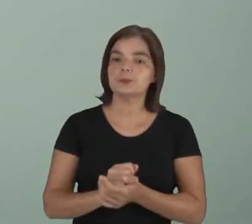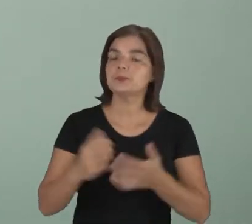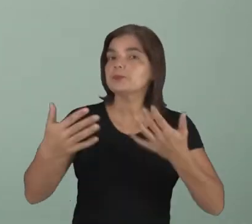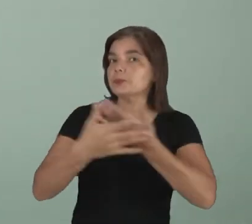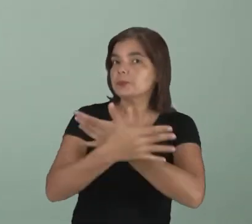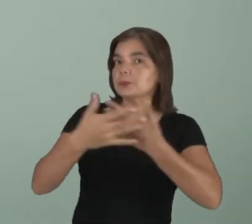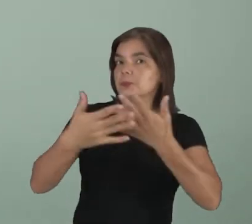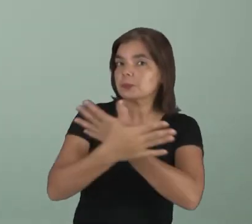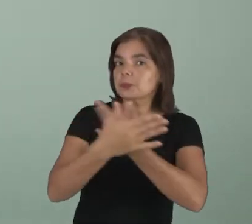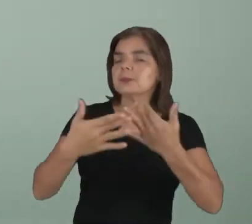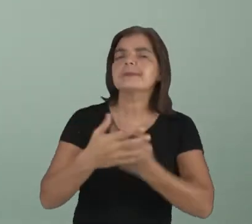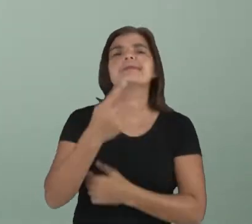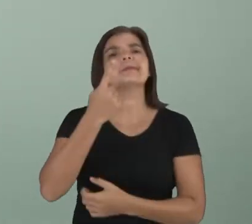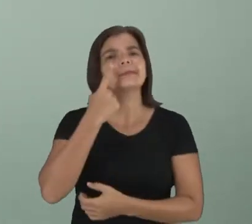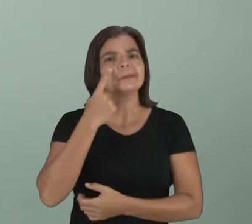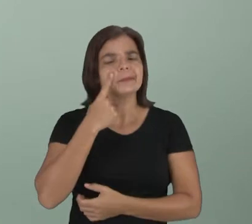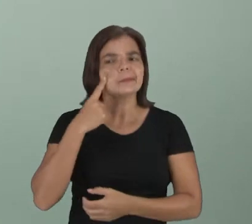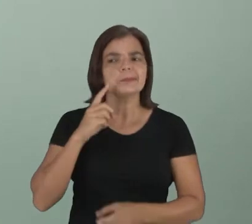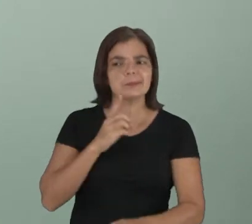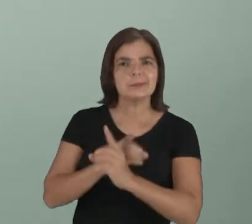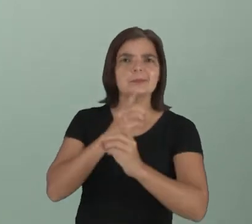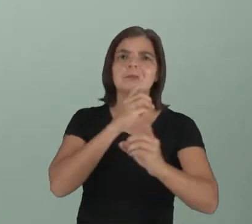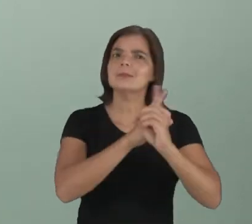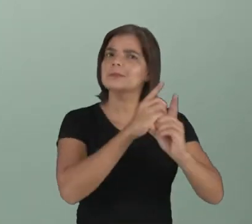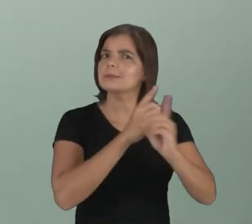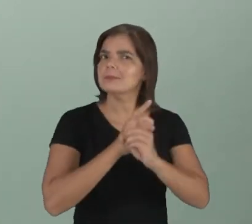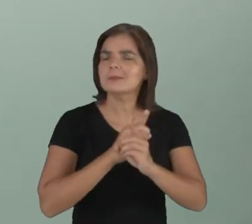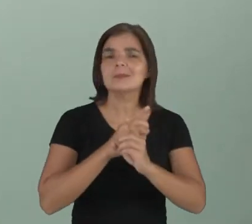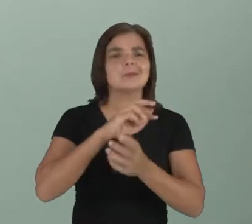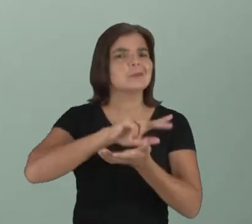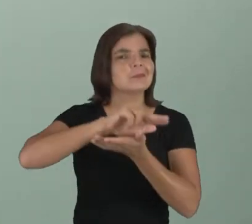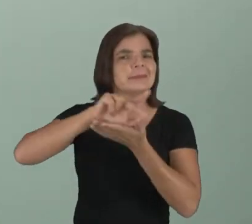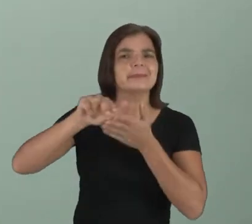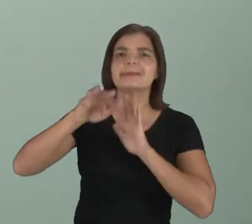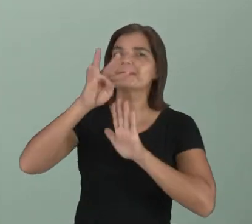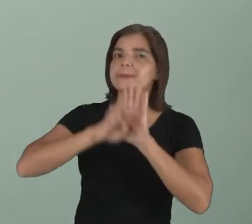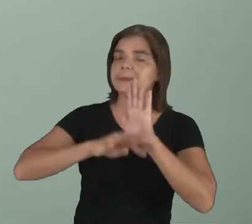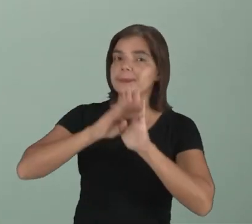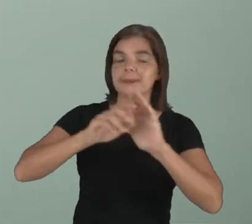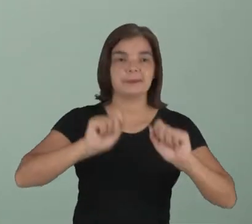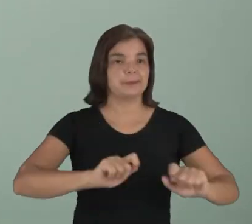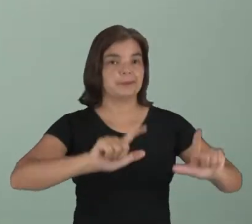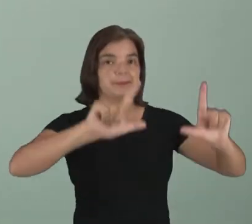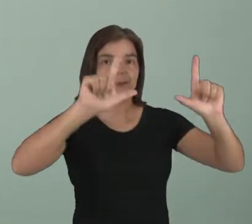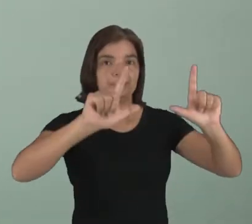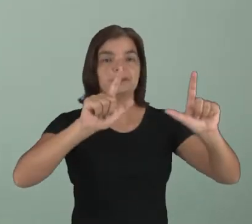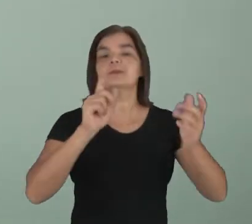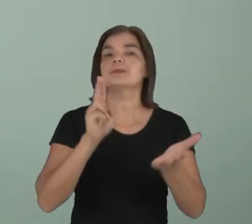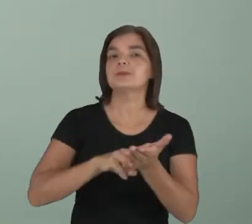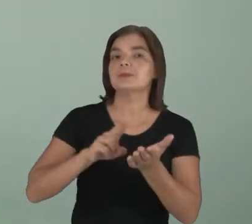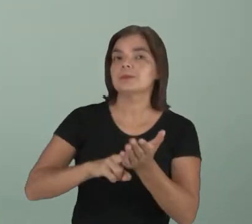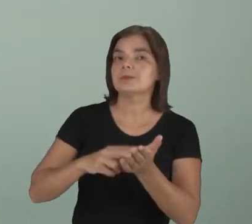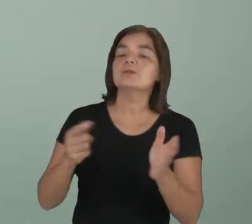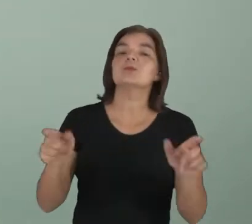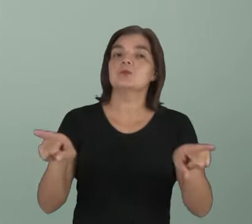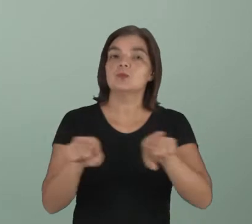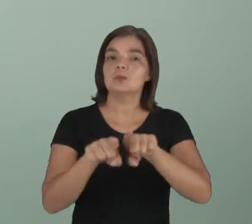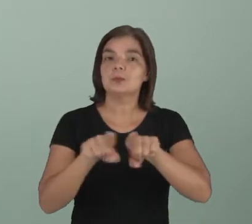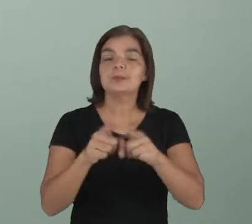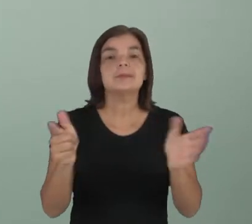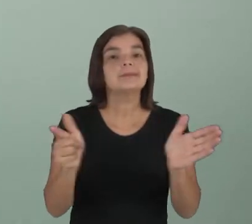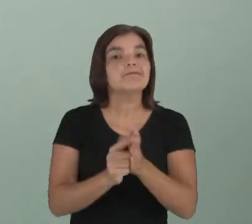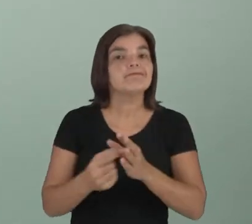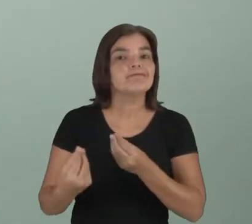da cidade, aí é que nos deparamos com muitos textos, cartazes, folhetos, né?